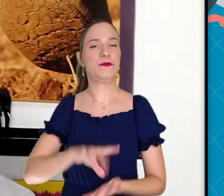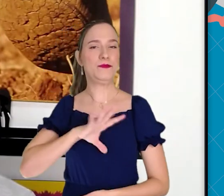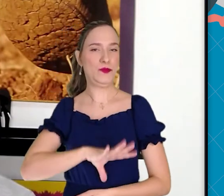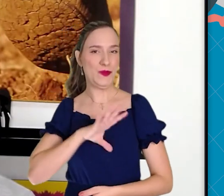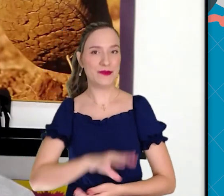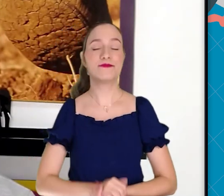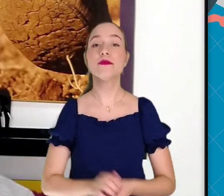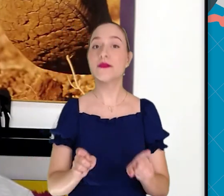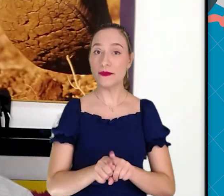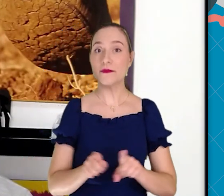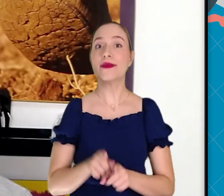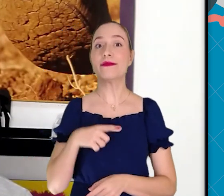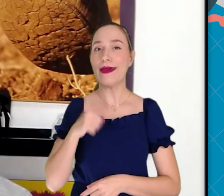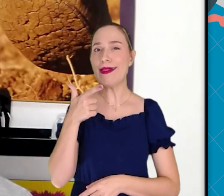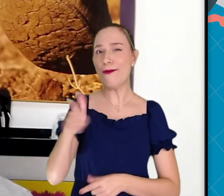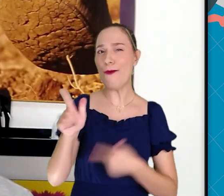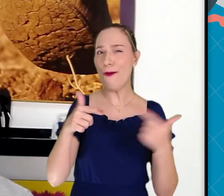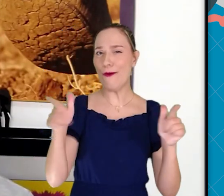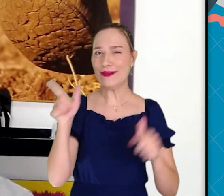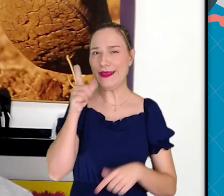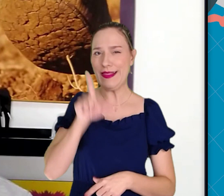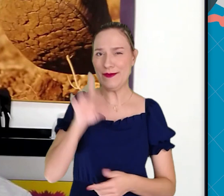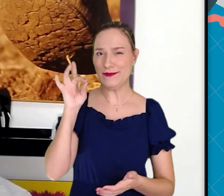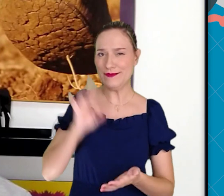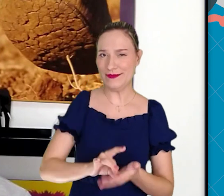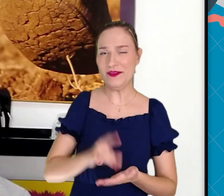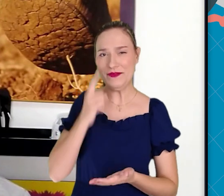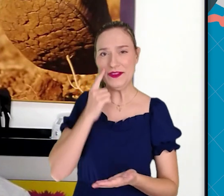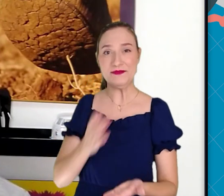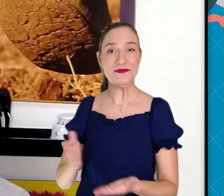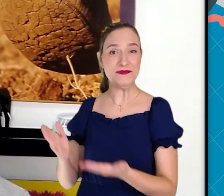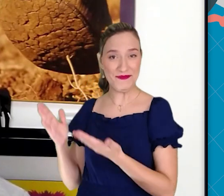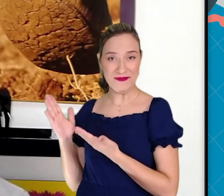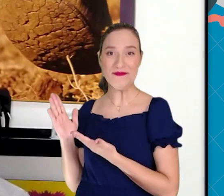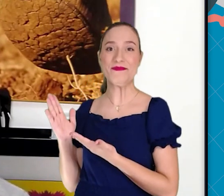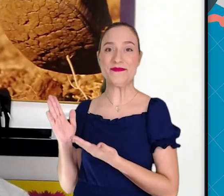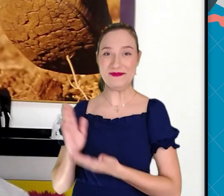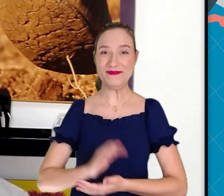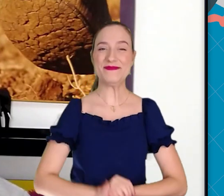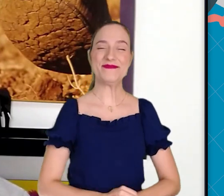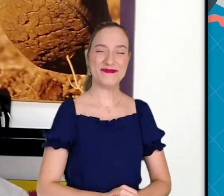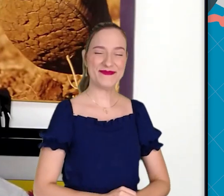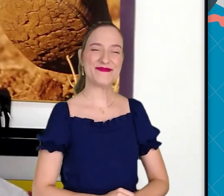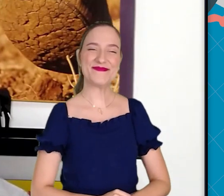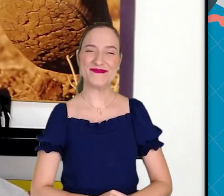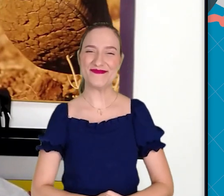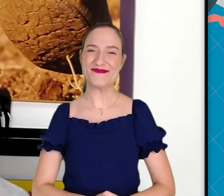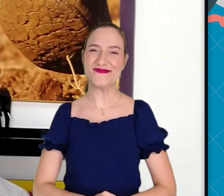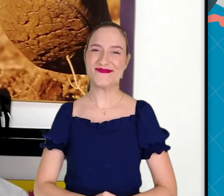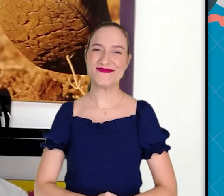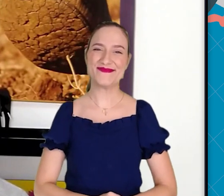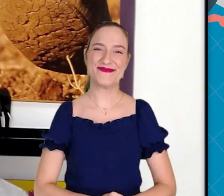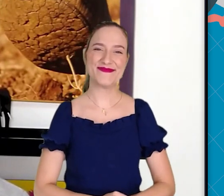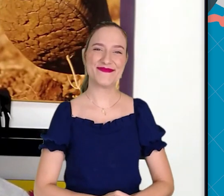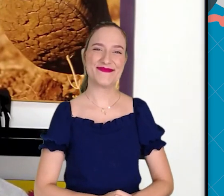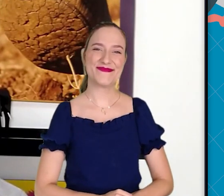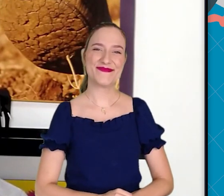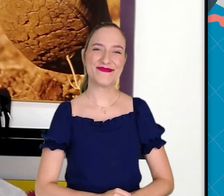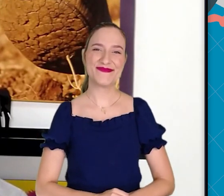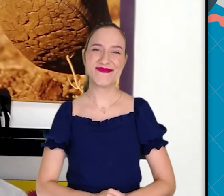oficial. Para além do português, ainda tem outras línguas nativas, como Kikongo, Kimbundo,